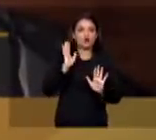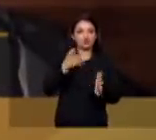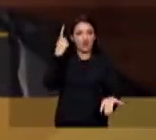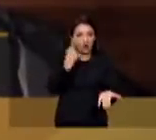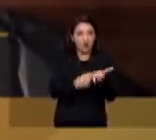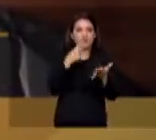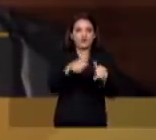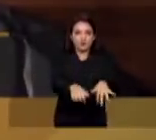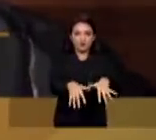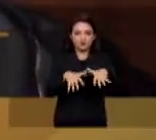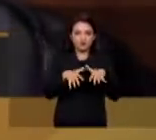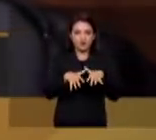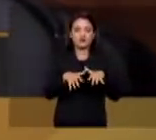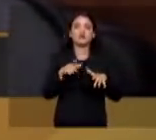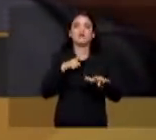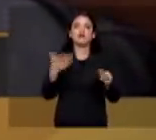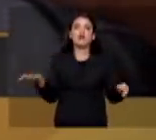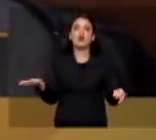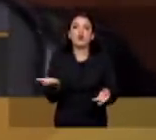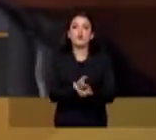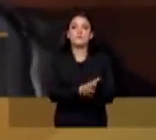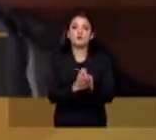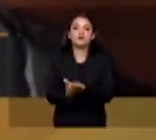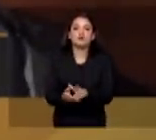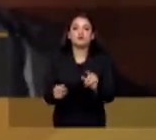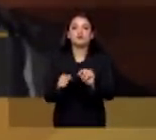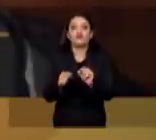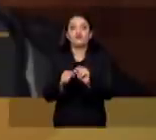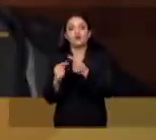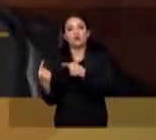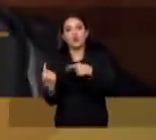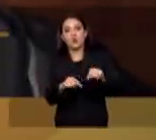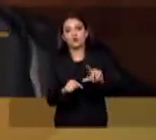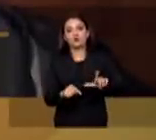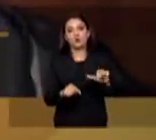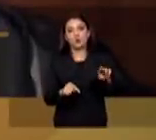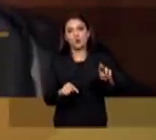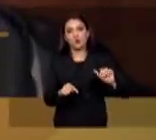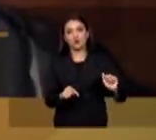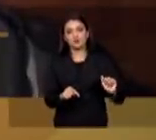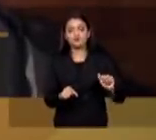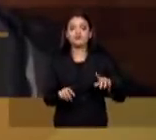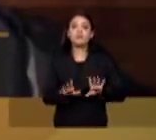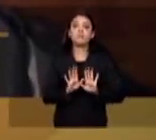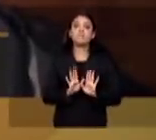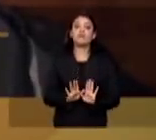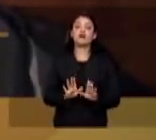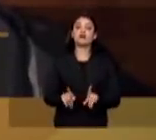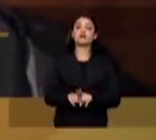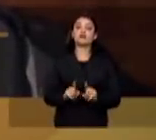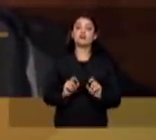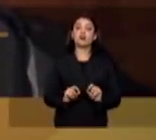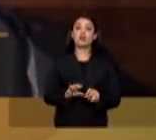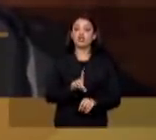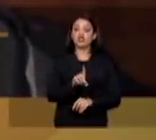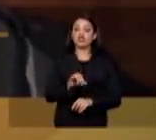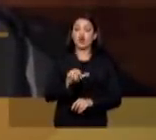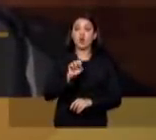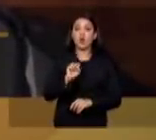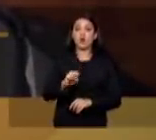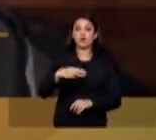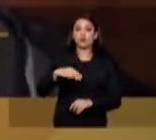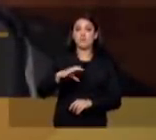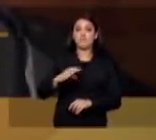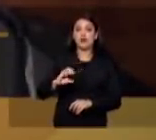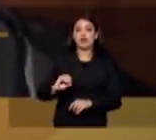de ações penais deflagradas em desfavor do paciente. Por outro lado, em 8